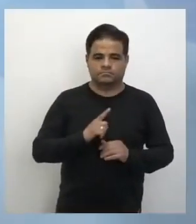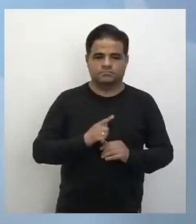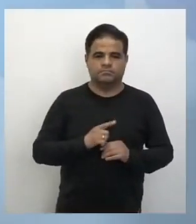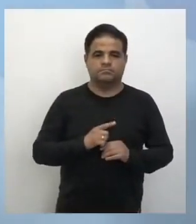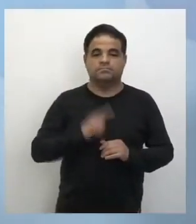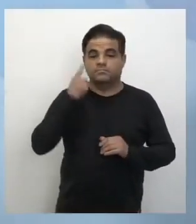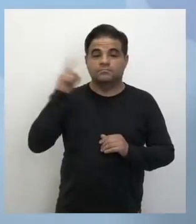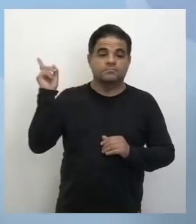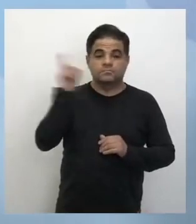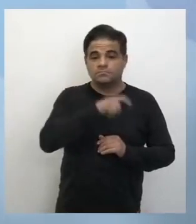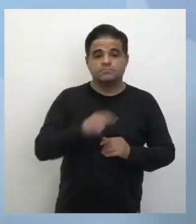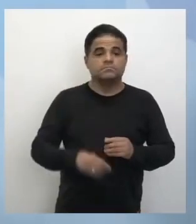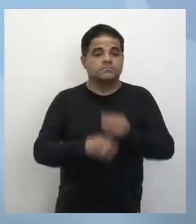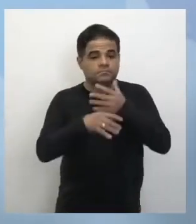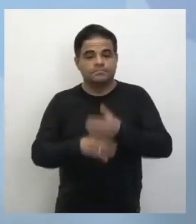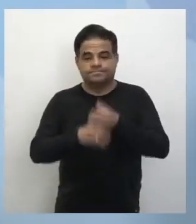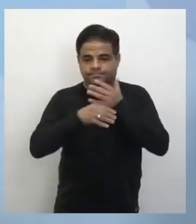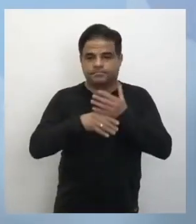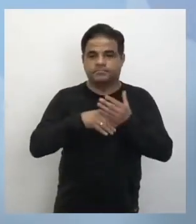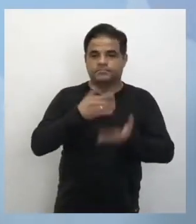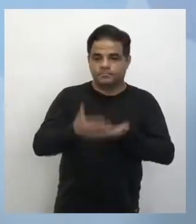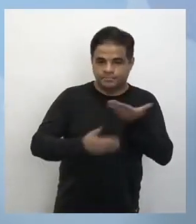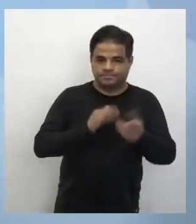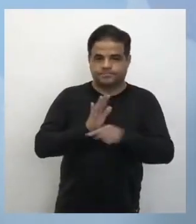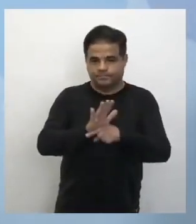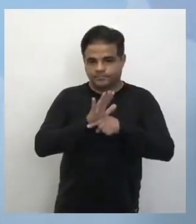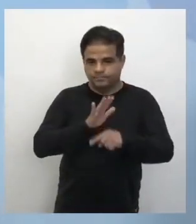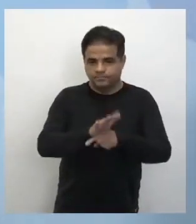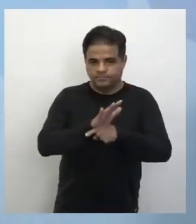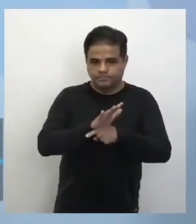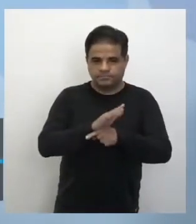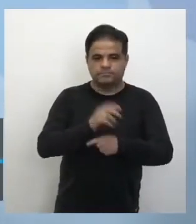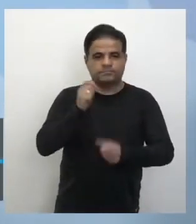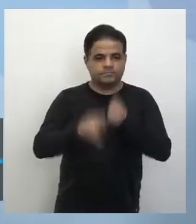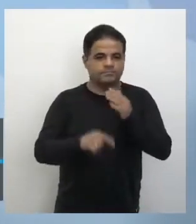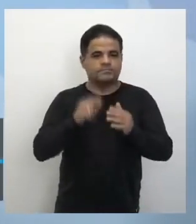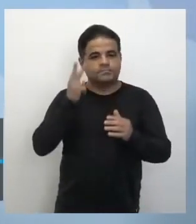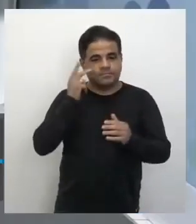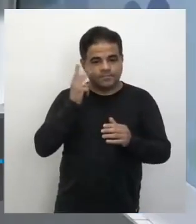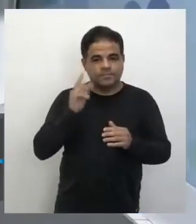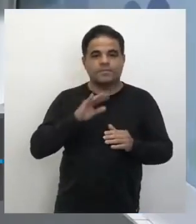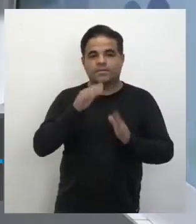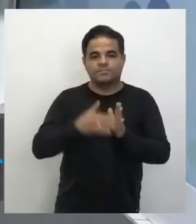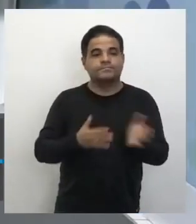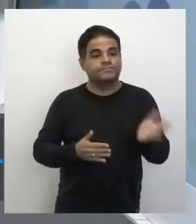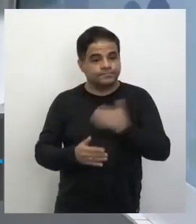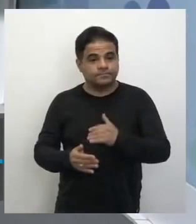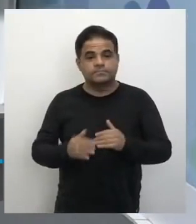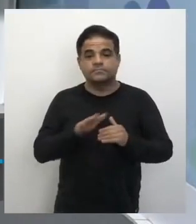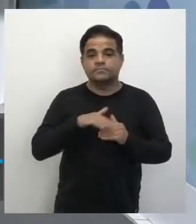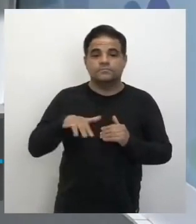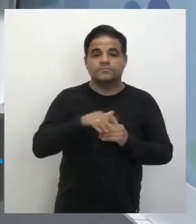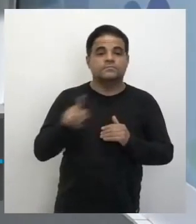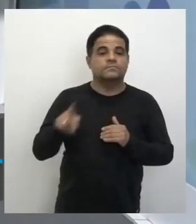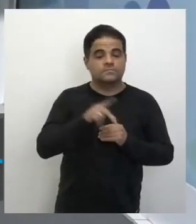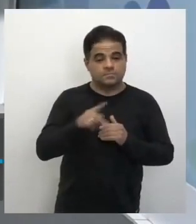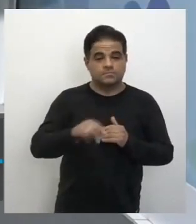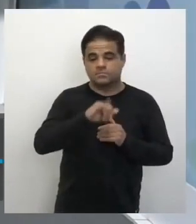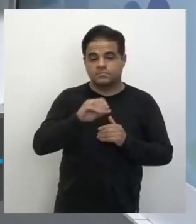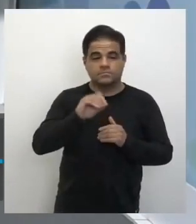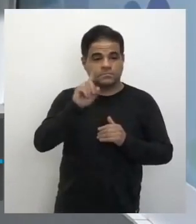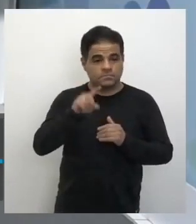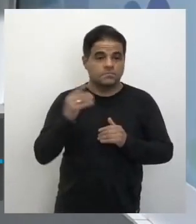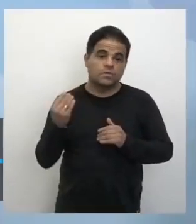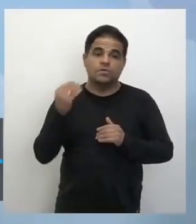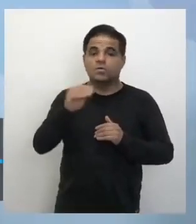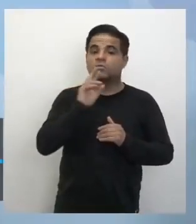lá, as dificuldades vão aparecendo e nós vamos Aí aí é normal, auxiliando. exatamente. As dificuldades é normal, né? Tudo normal, vamos lá. O professor José